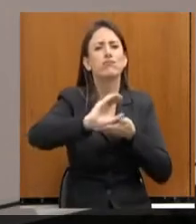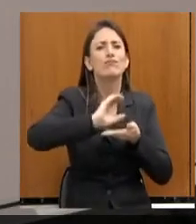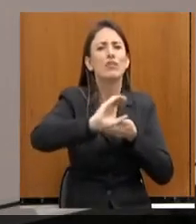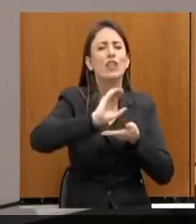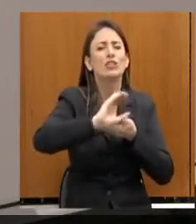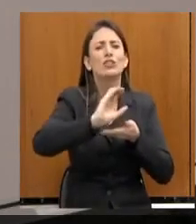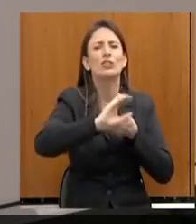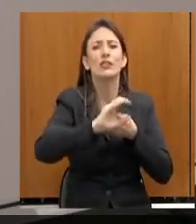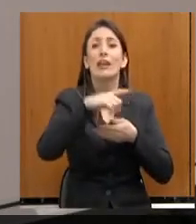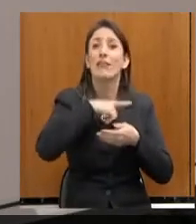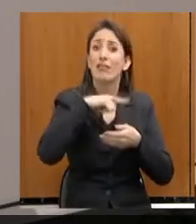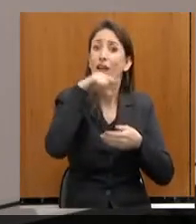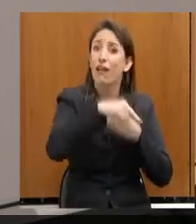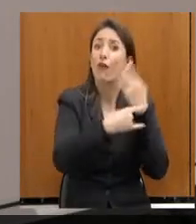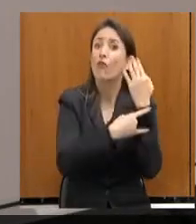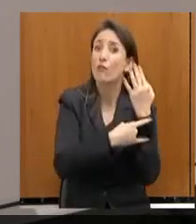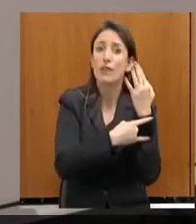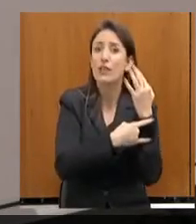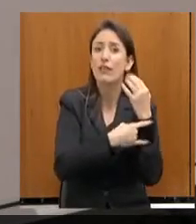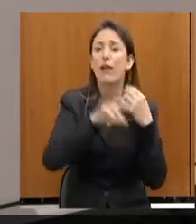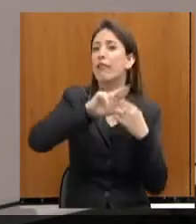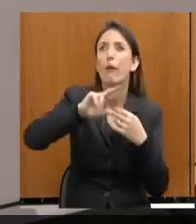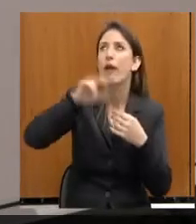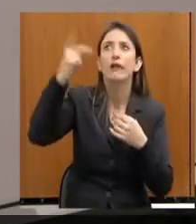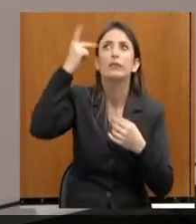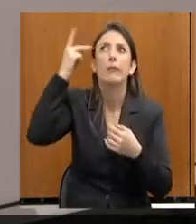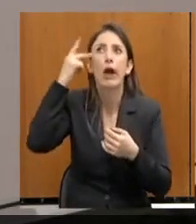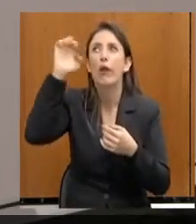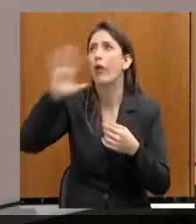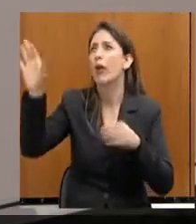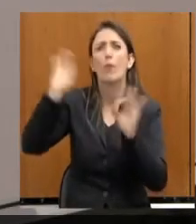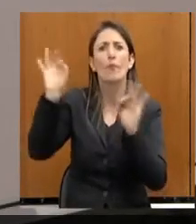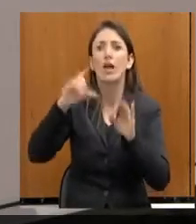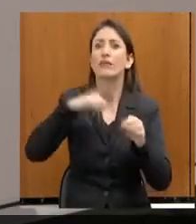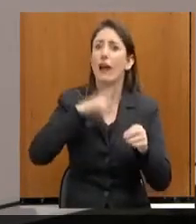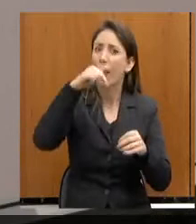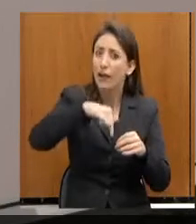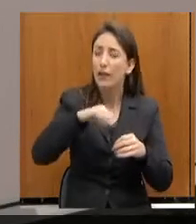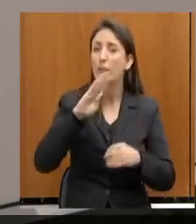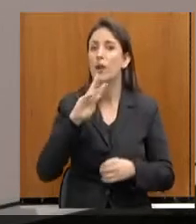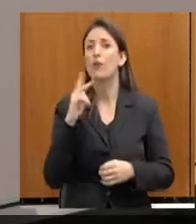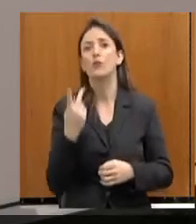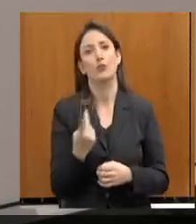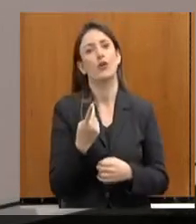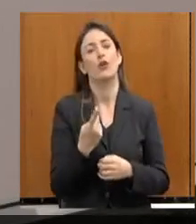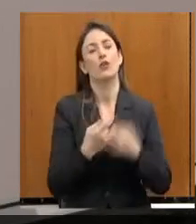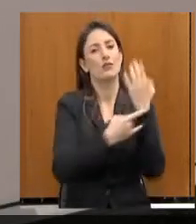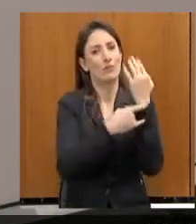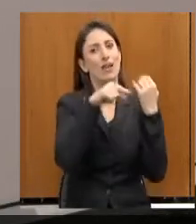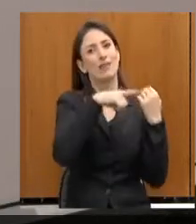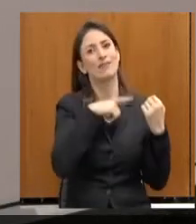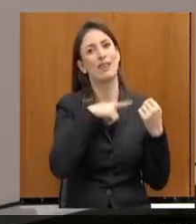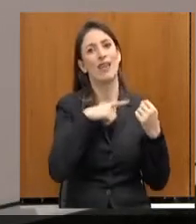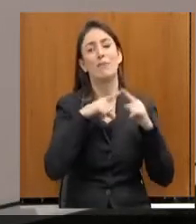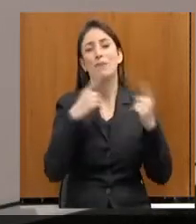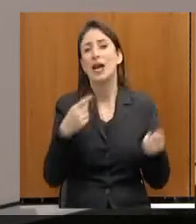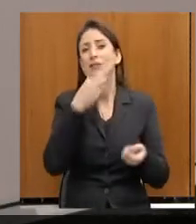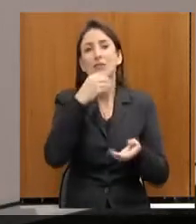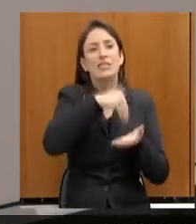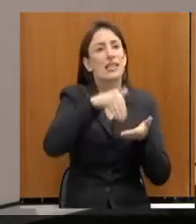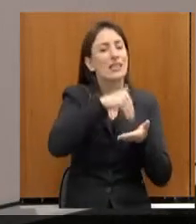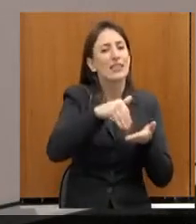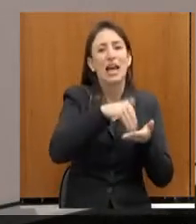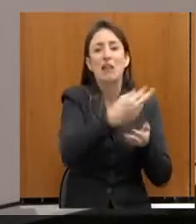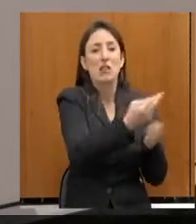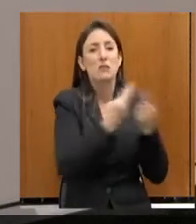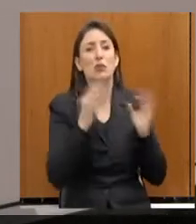Paulo não é na Europa aqui em Belo Horizonte o governador você e não conseguiu dizer um